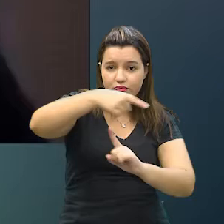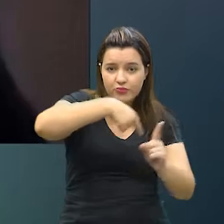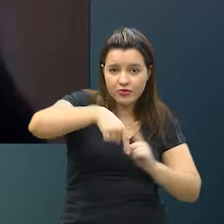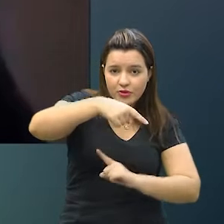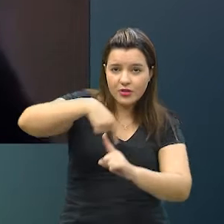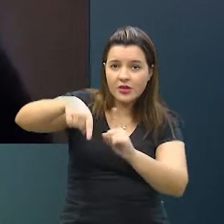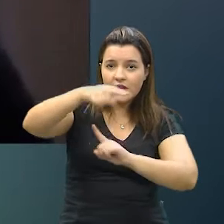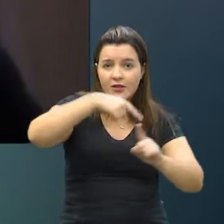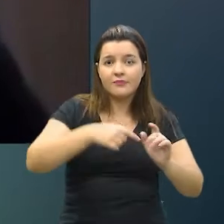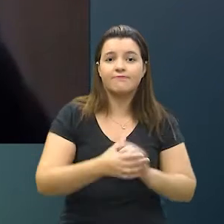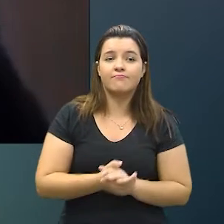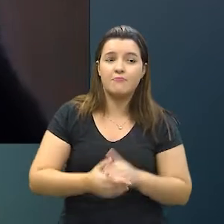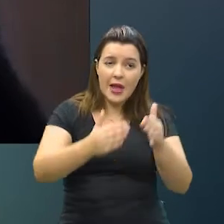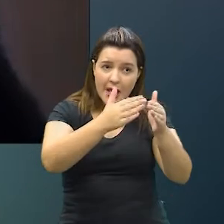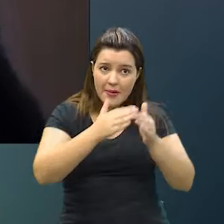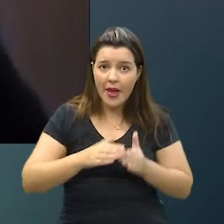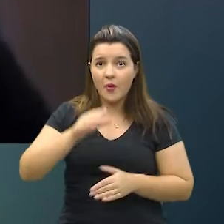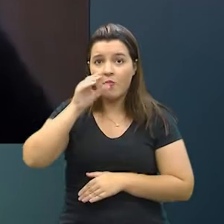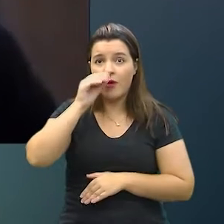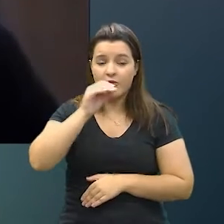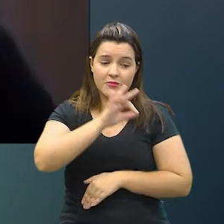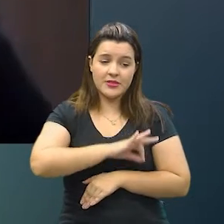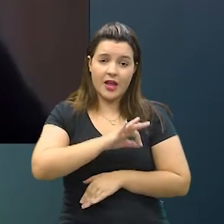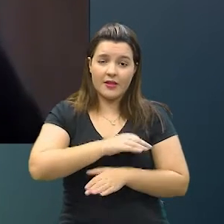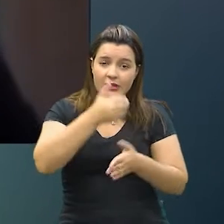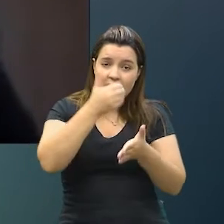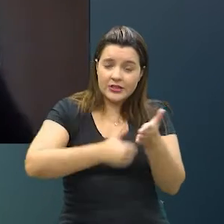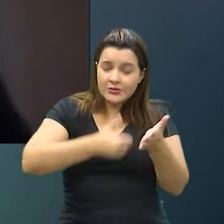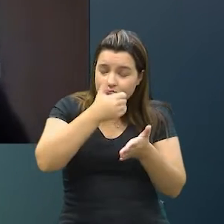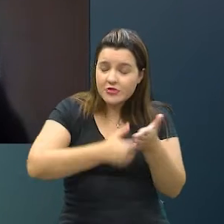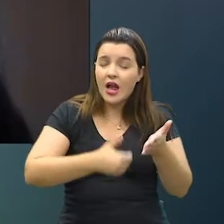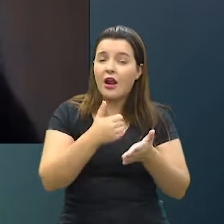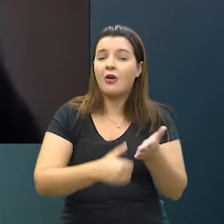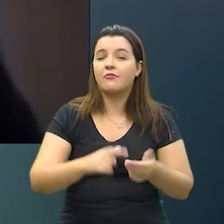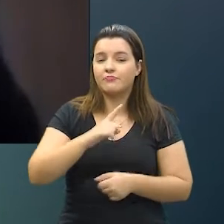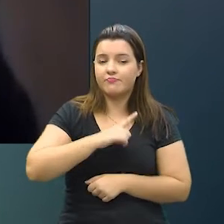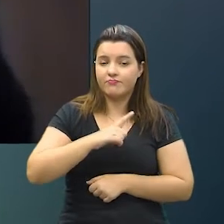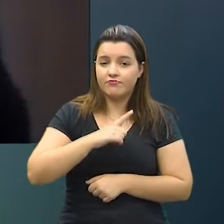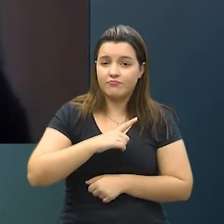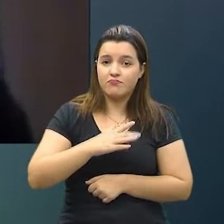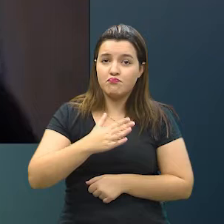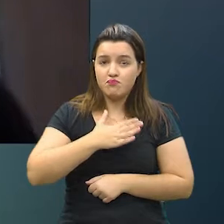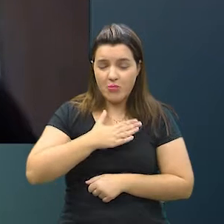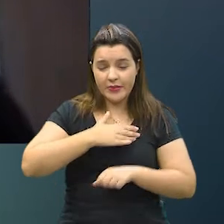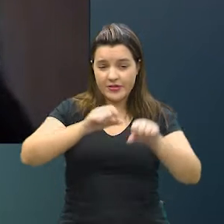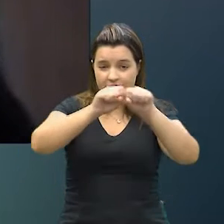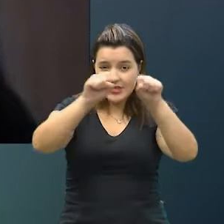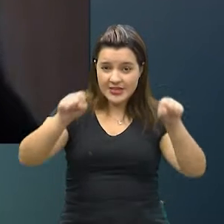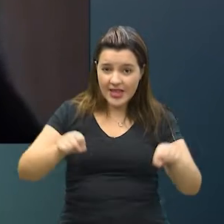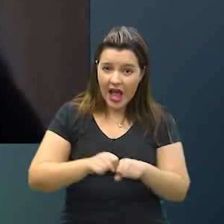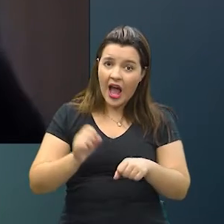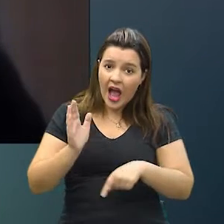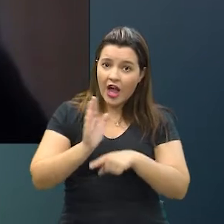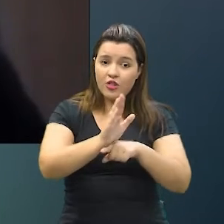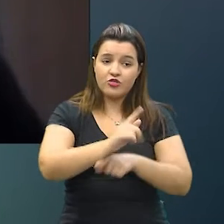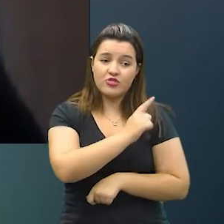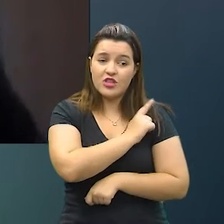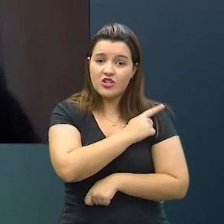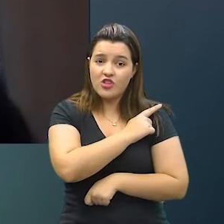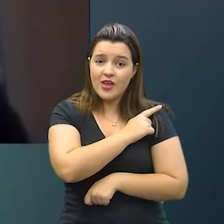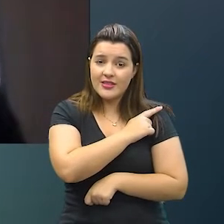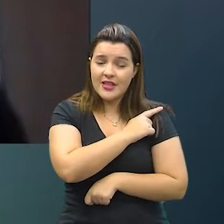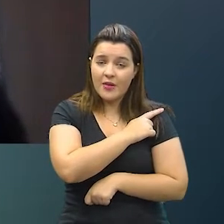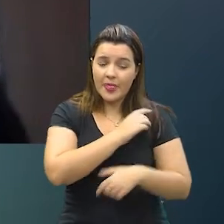para funcionários com desconto em folha. Então, é uma plataforma realmente que controla toda a pequena empresa,